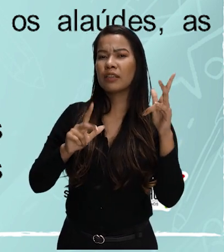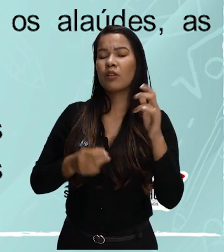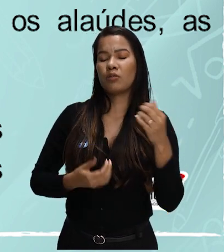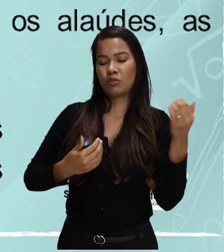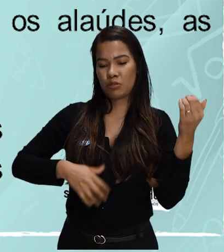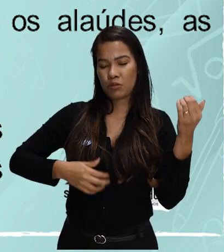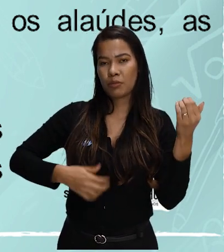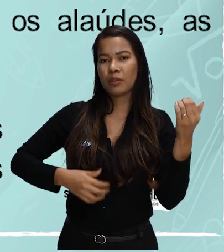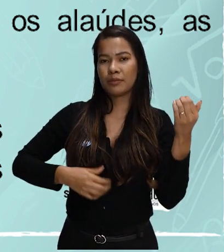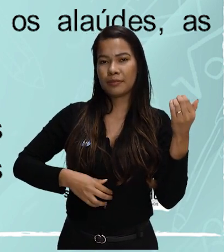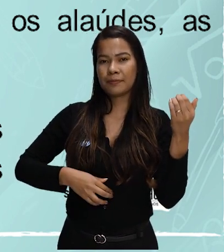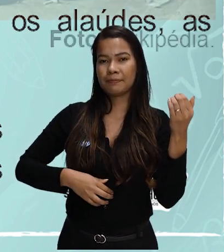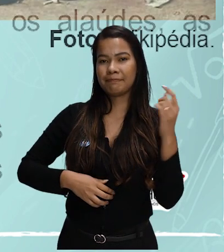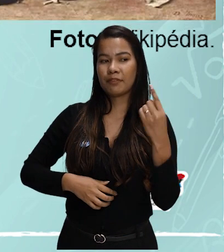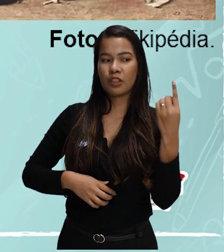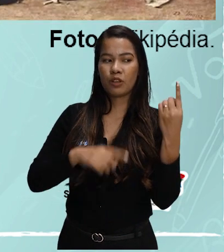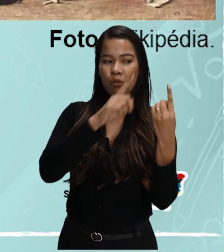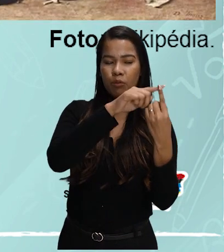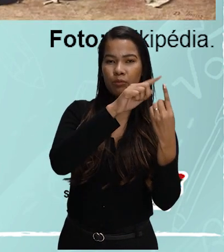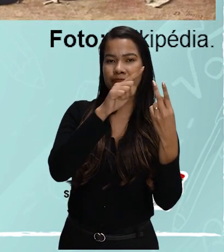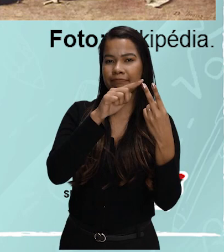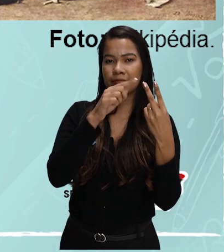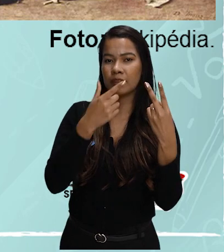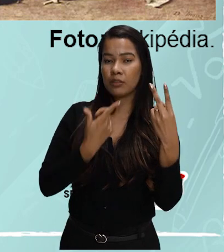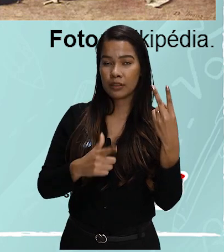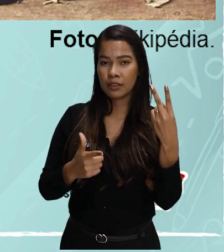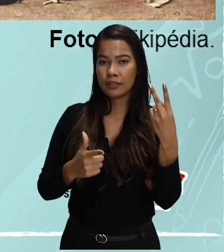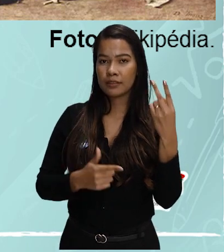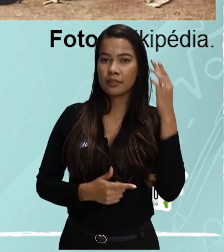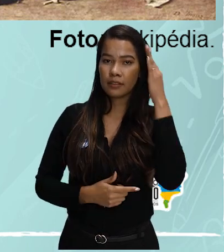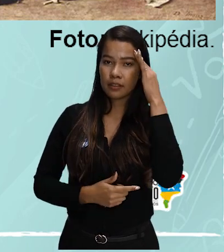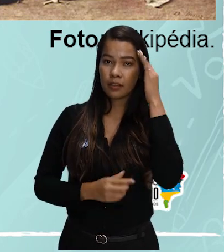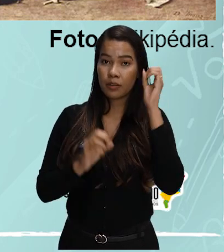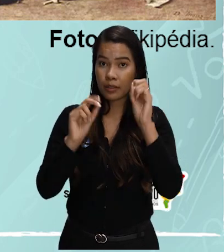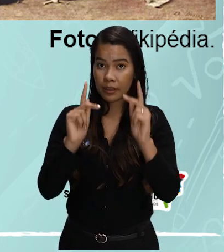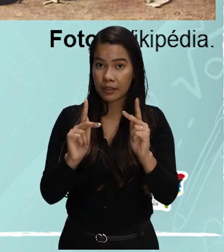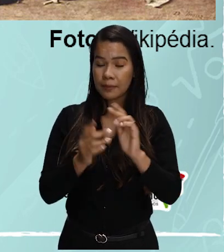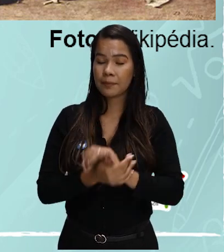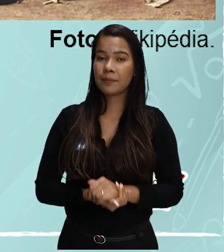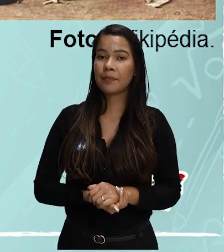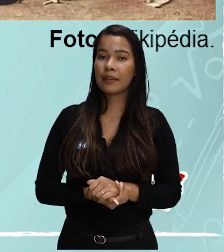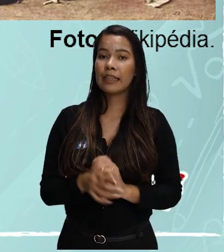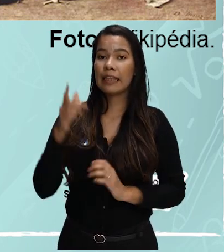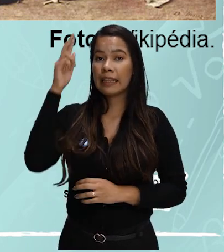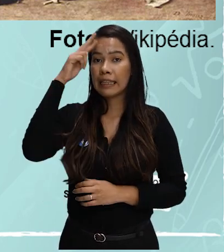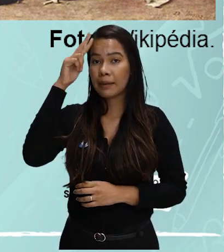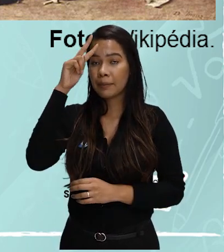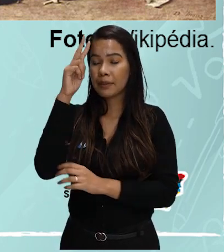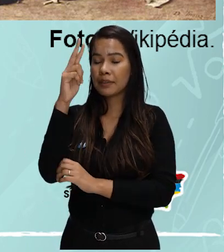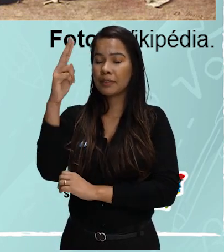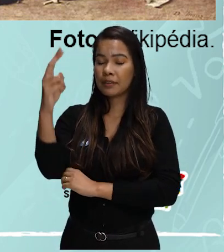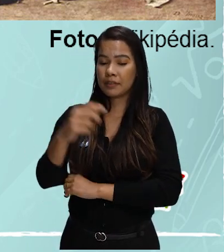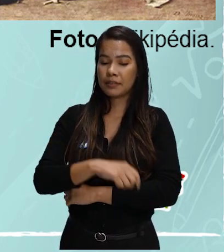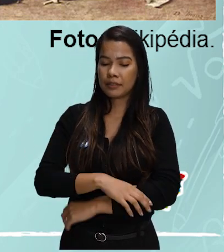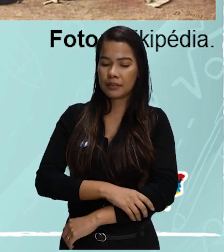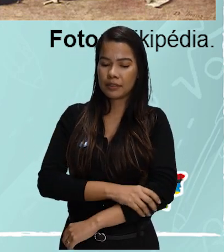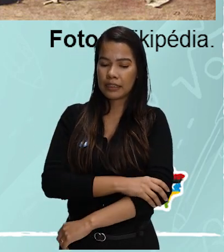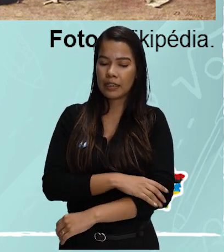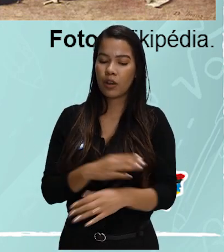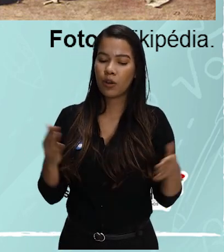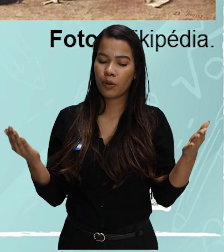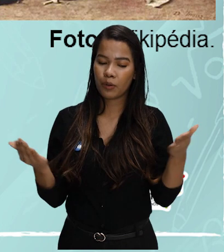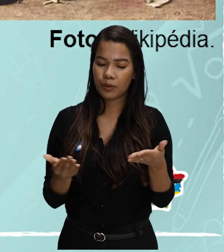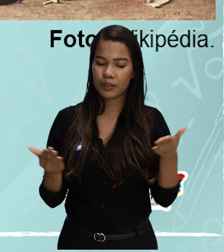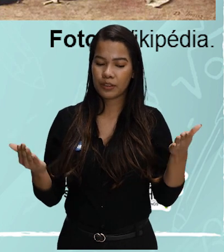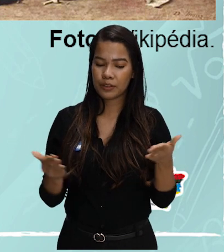instrumentos musicais, ok? Lembrando que a compilação dessas produções são chamadas de cancioneiros.